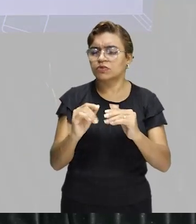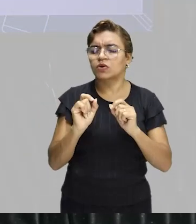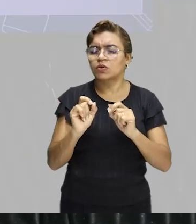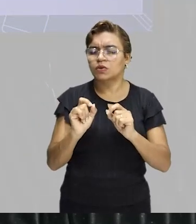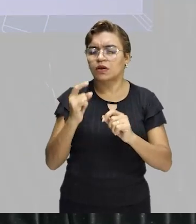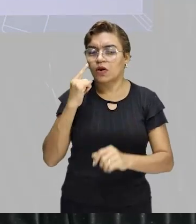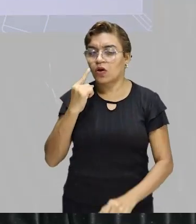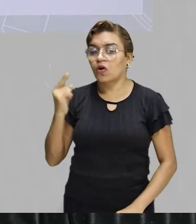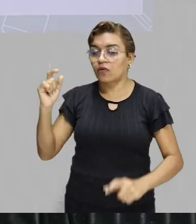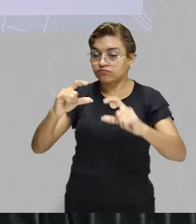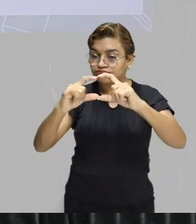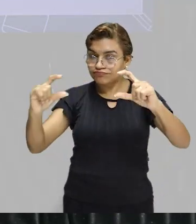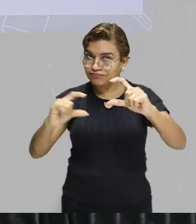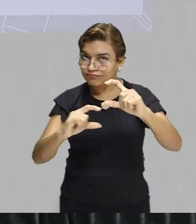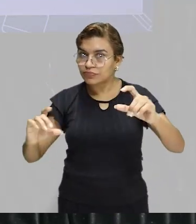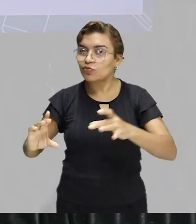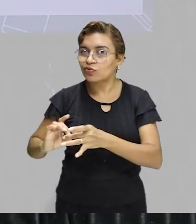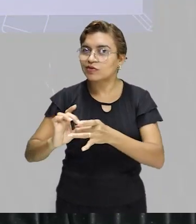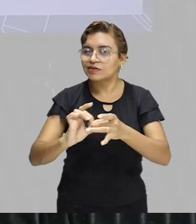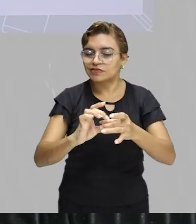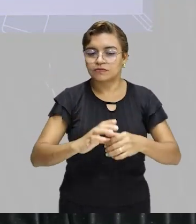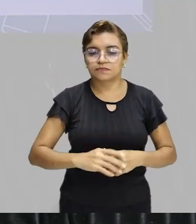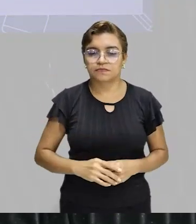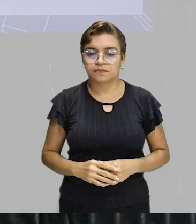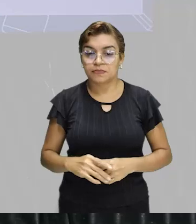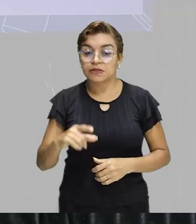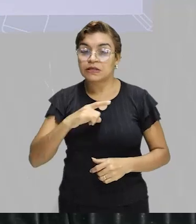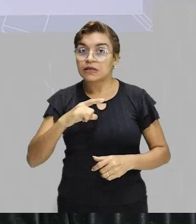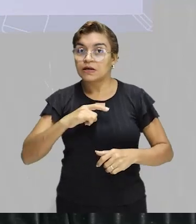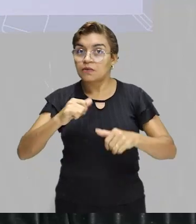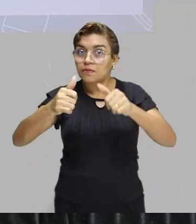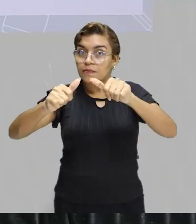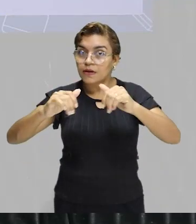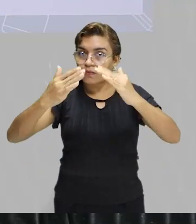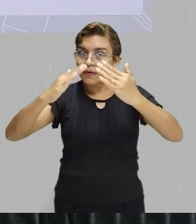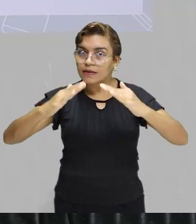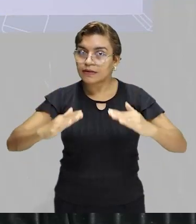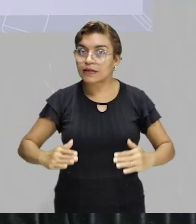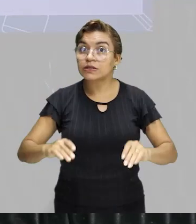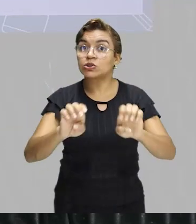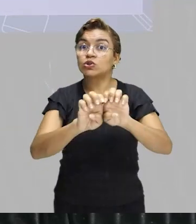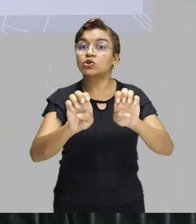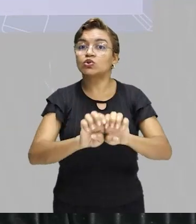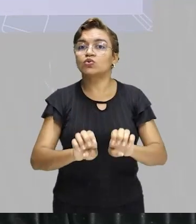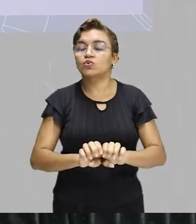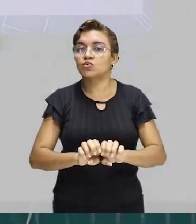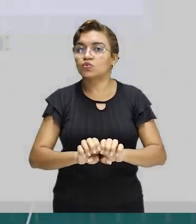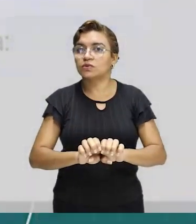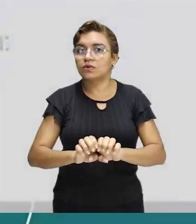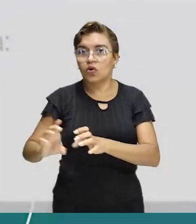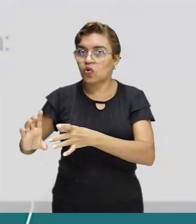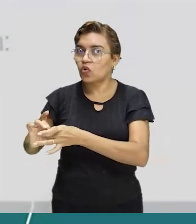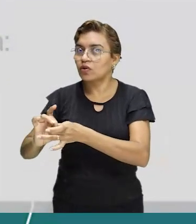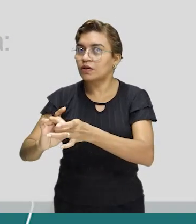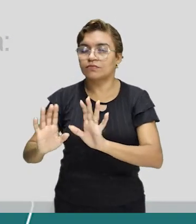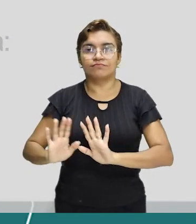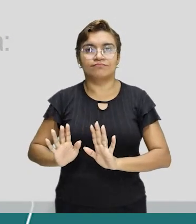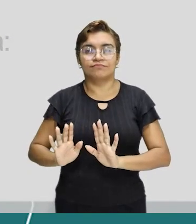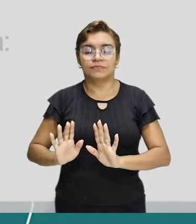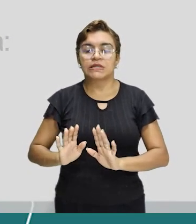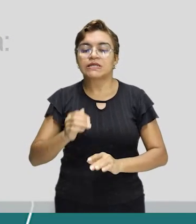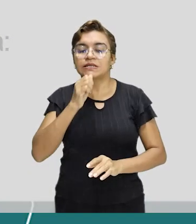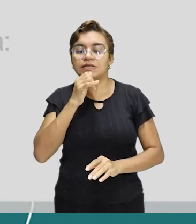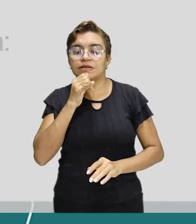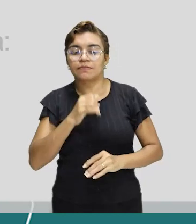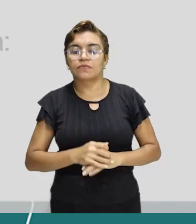Fazendo referência ao contexto da tirinha. Aqui é uma análise de estrutura, não de contexto. Nesse caso, eu vejo